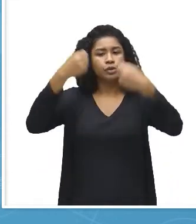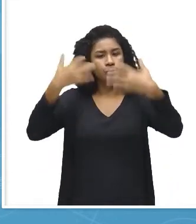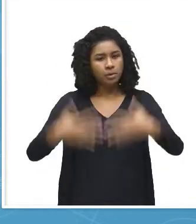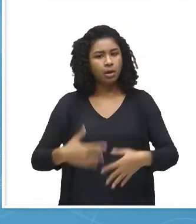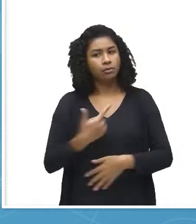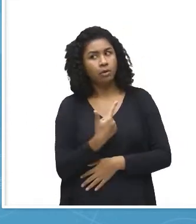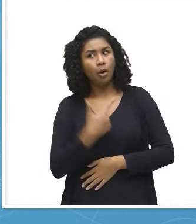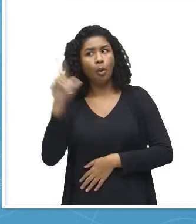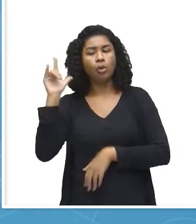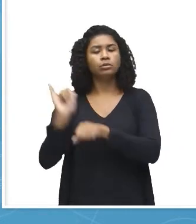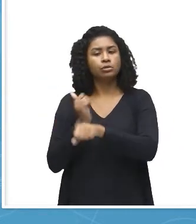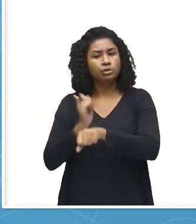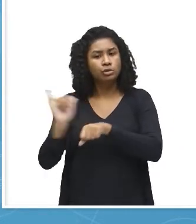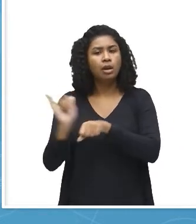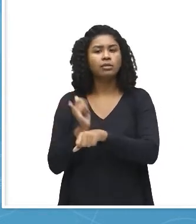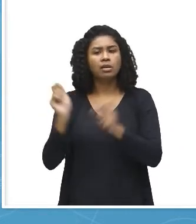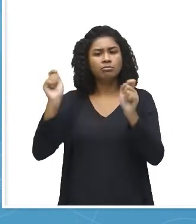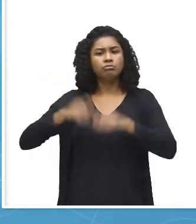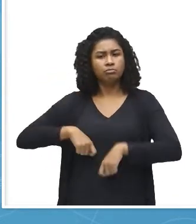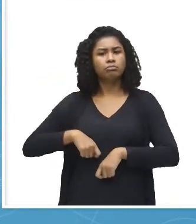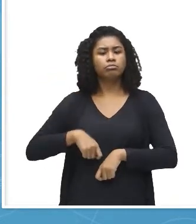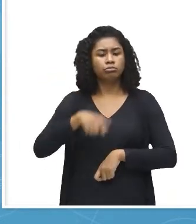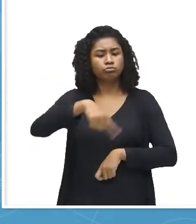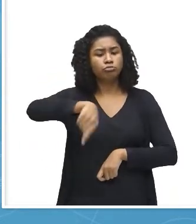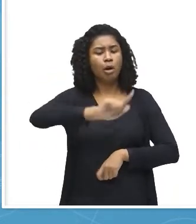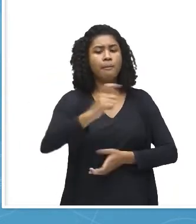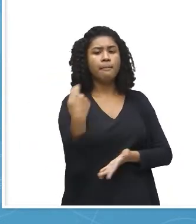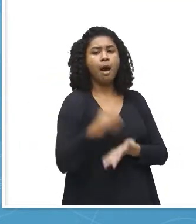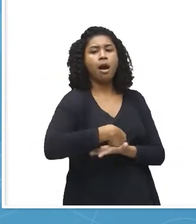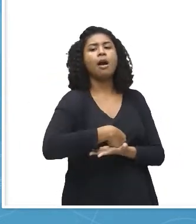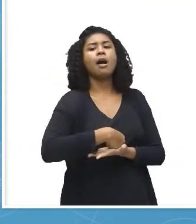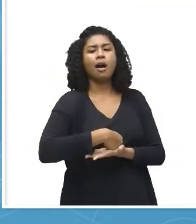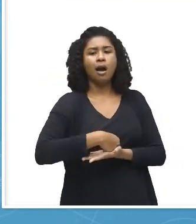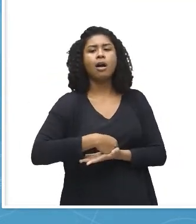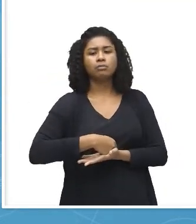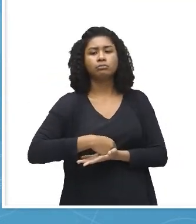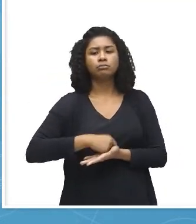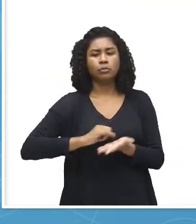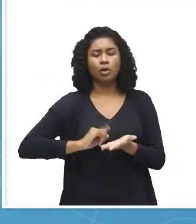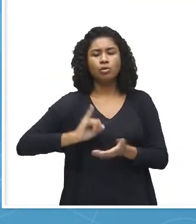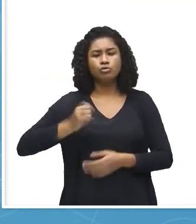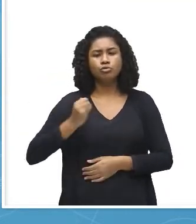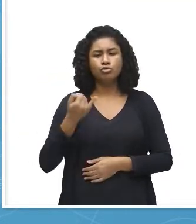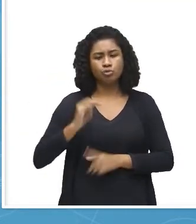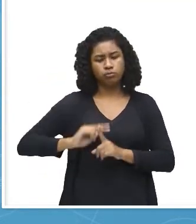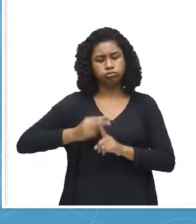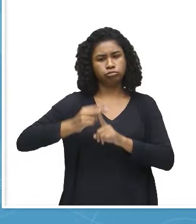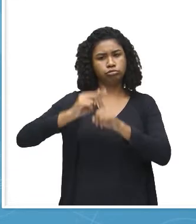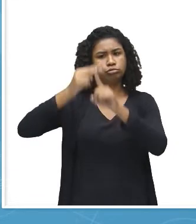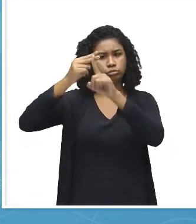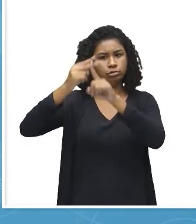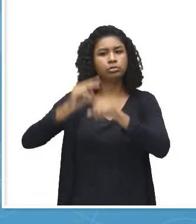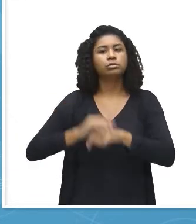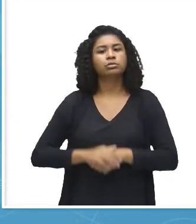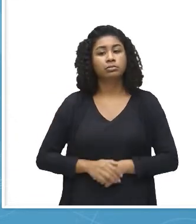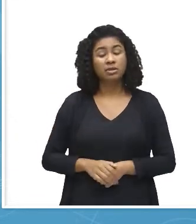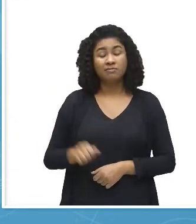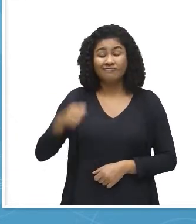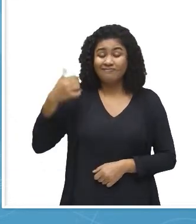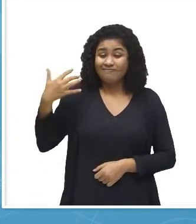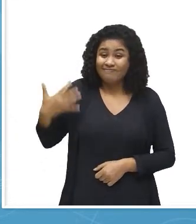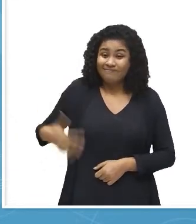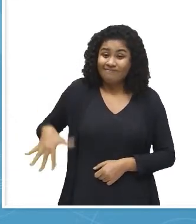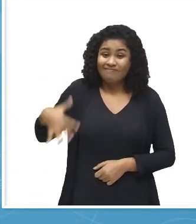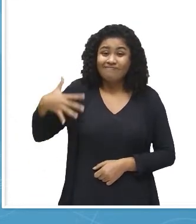jeito de cobrar esses empréstimos a juros altos. E vai ser um preço muito caro a ser